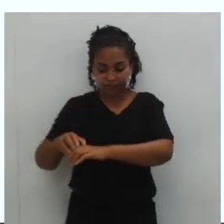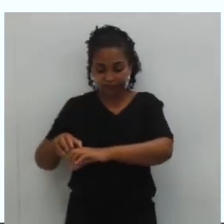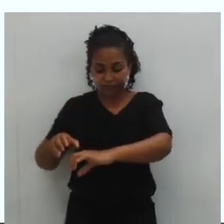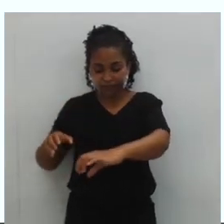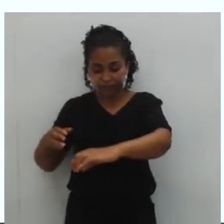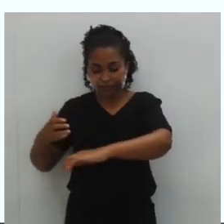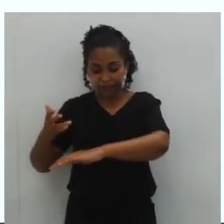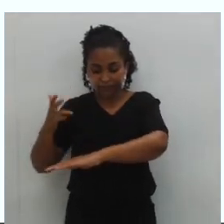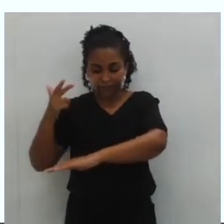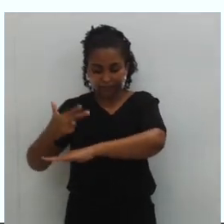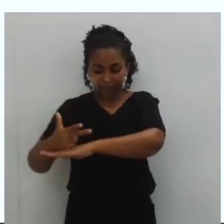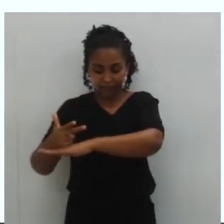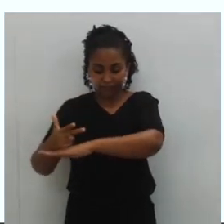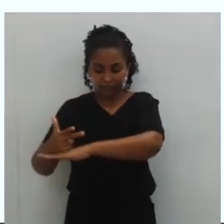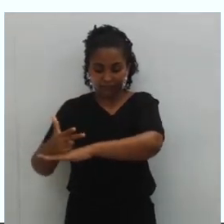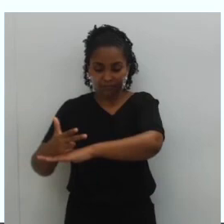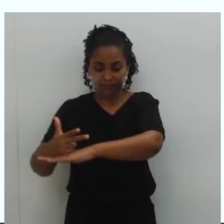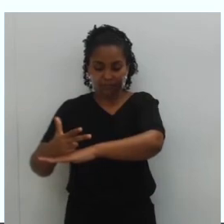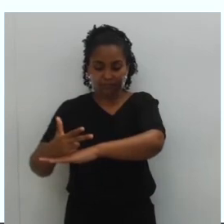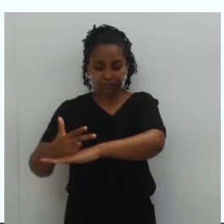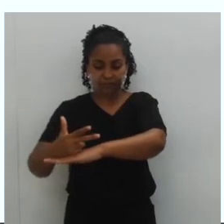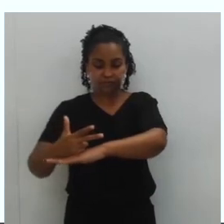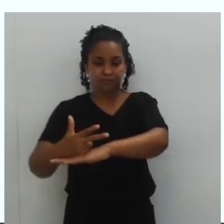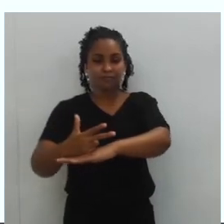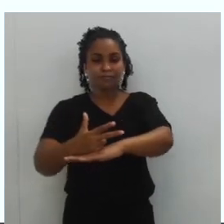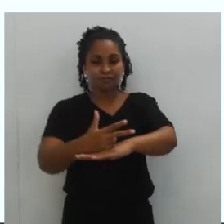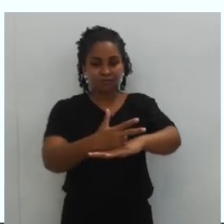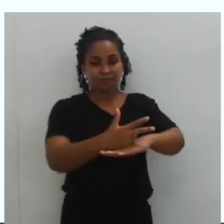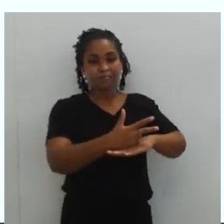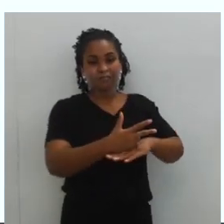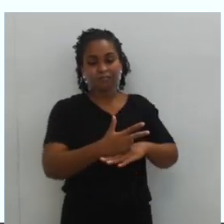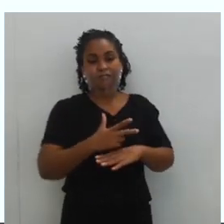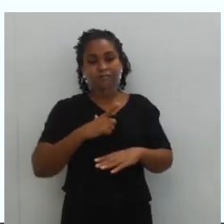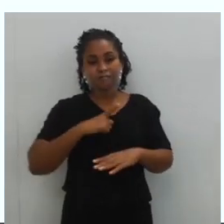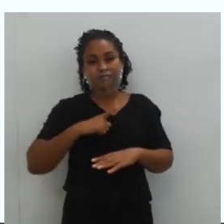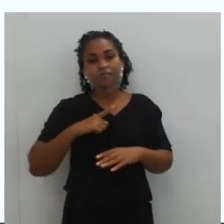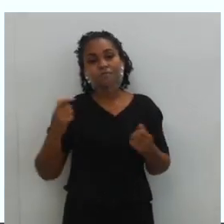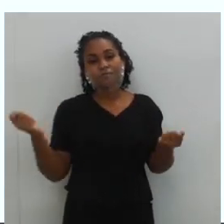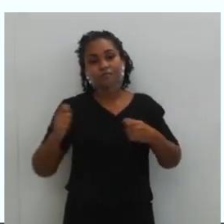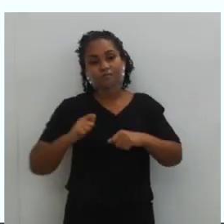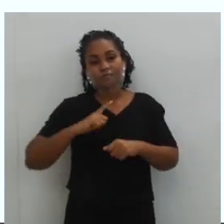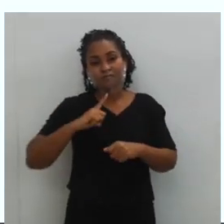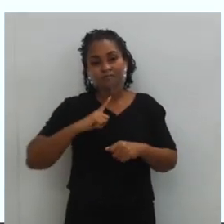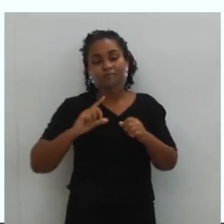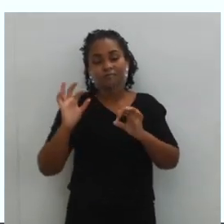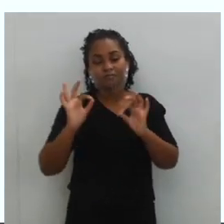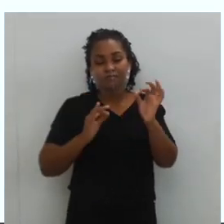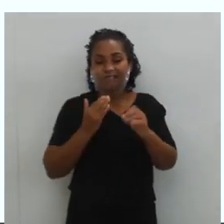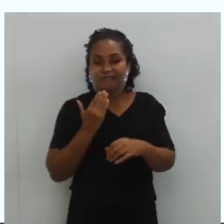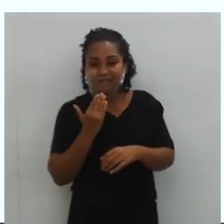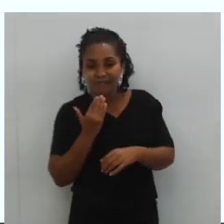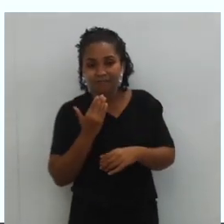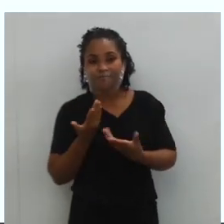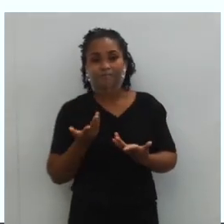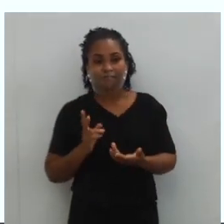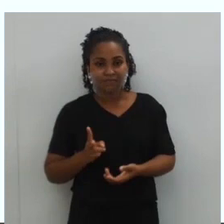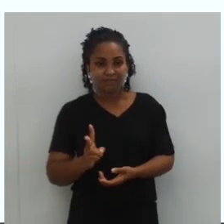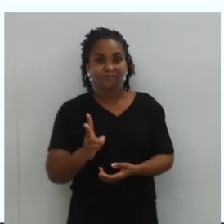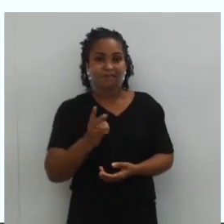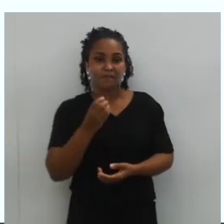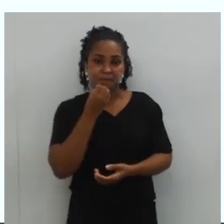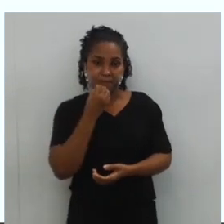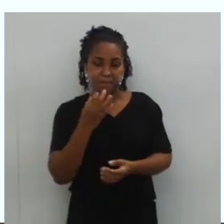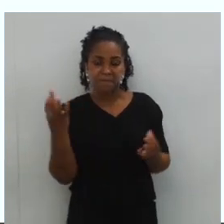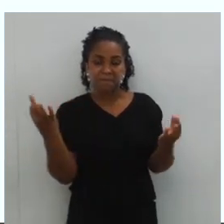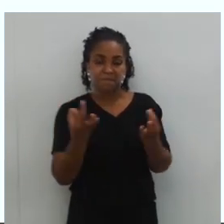mesmo que a câmera esteja se movendo, né, você não veja a imagem tremida, a imagem continua, né, perfeita, a